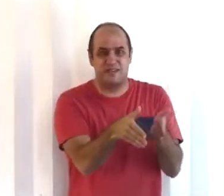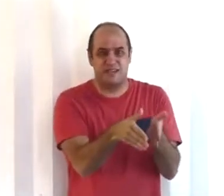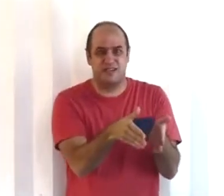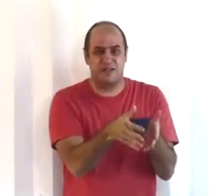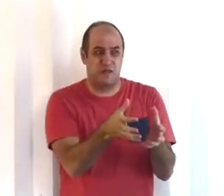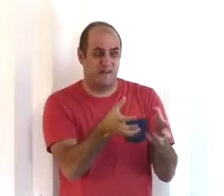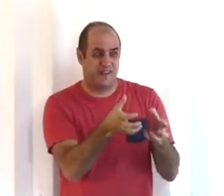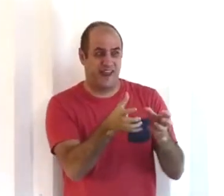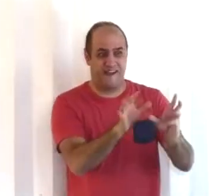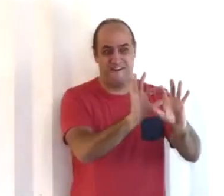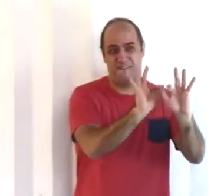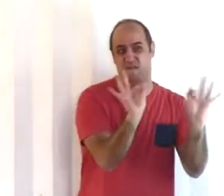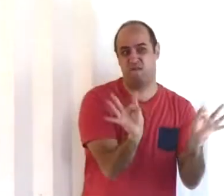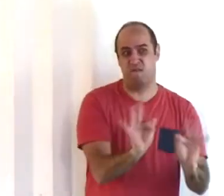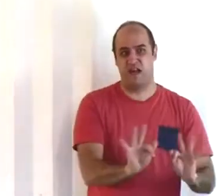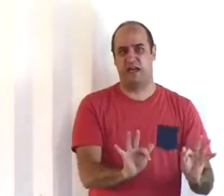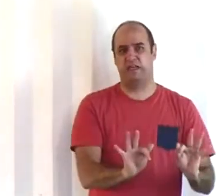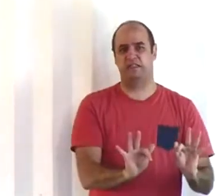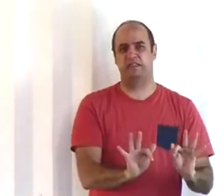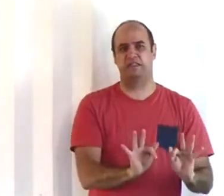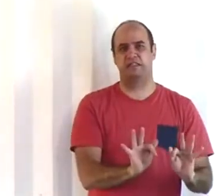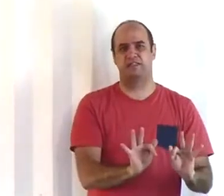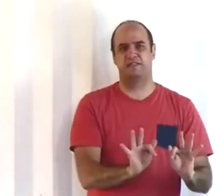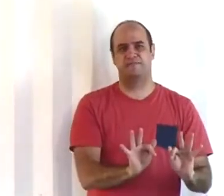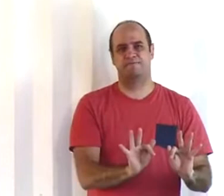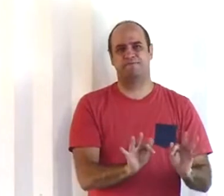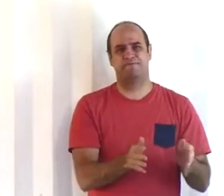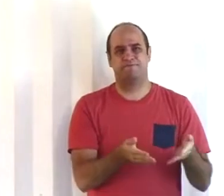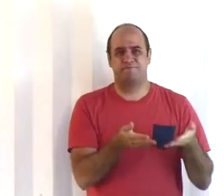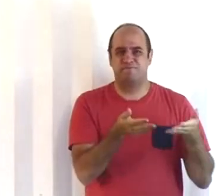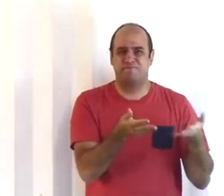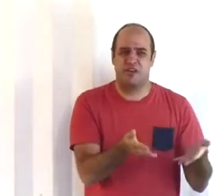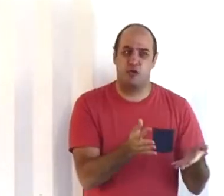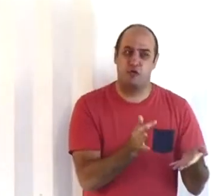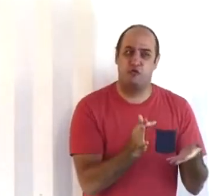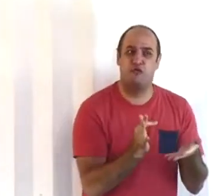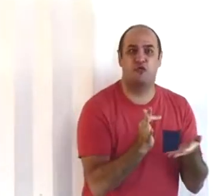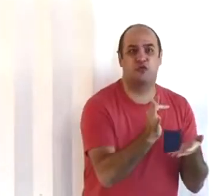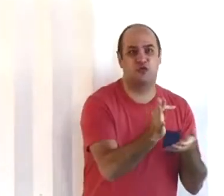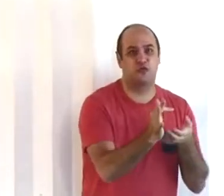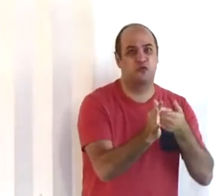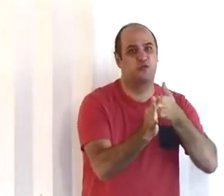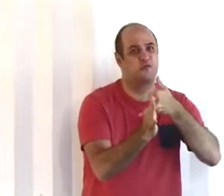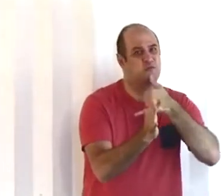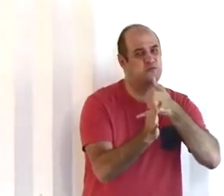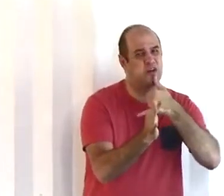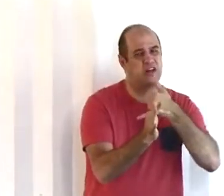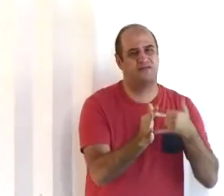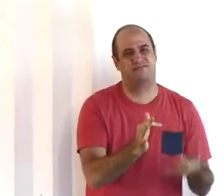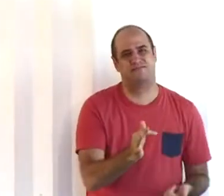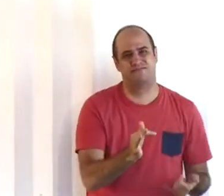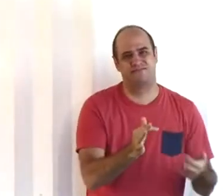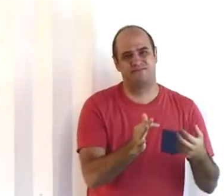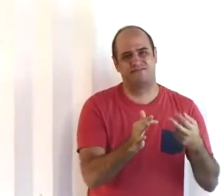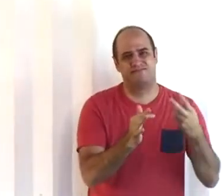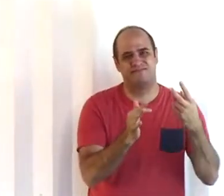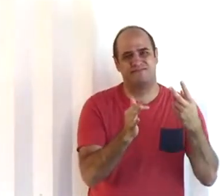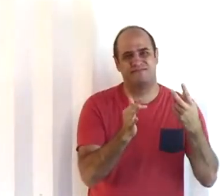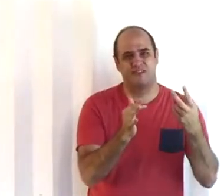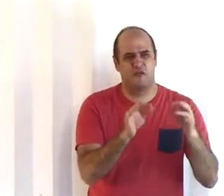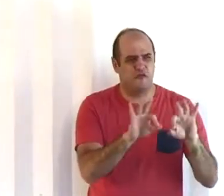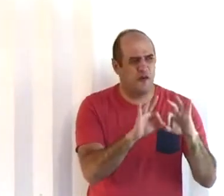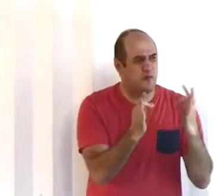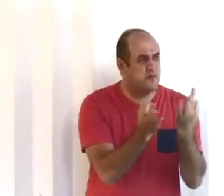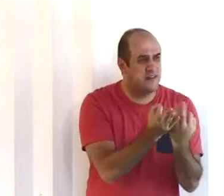a felicidade, e provavelmente se decepcionarão demais, decepcionarão suas famílias, e